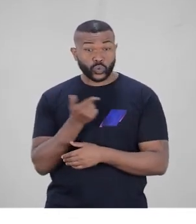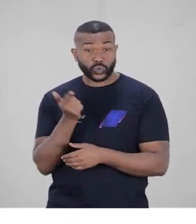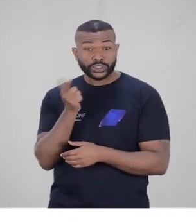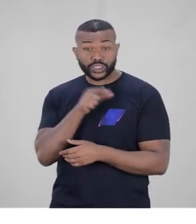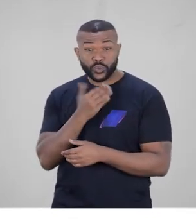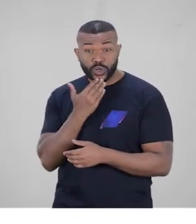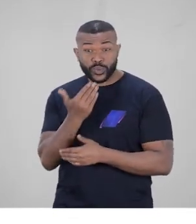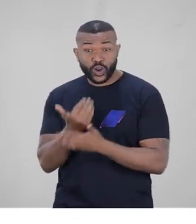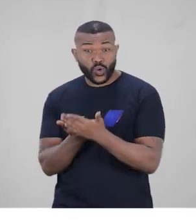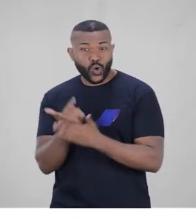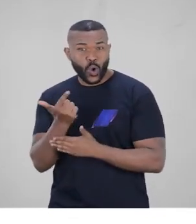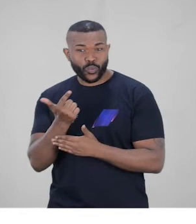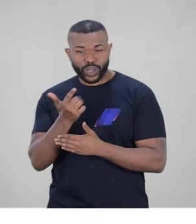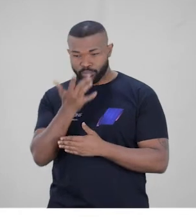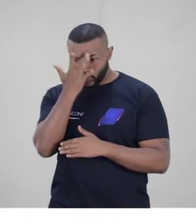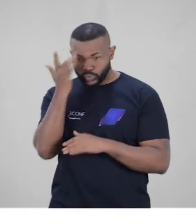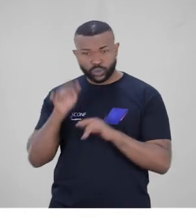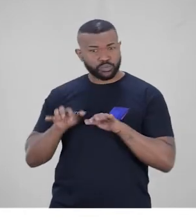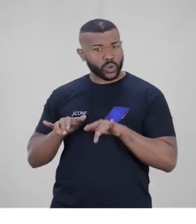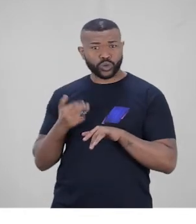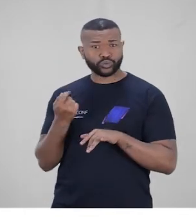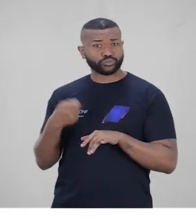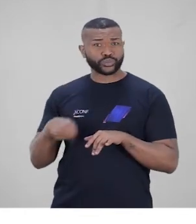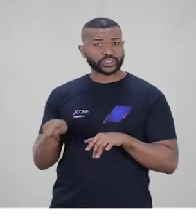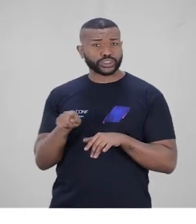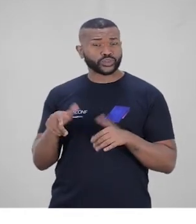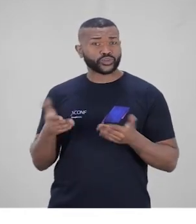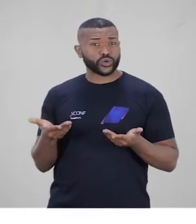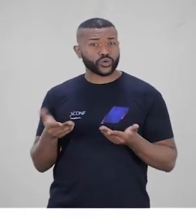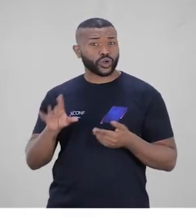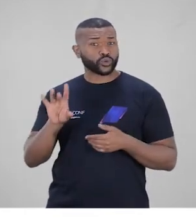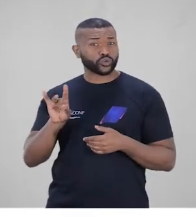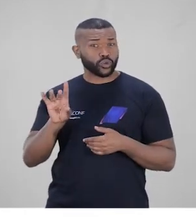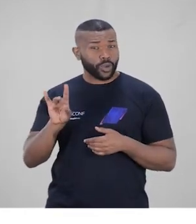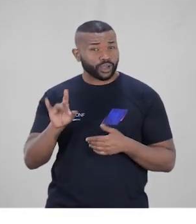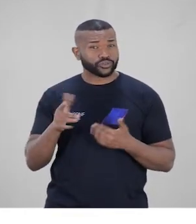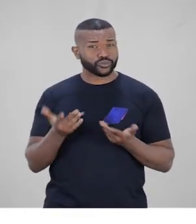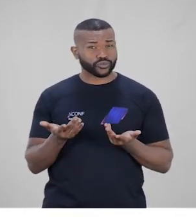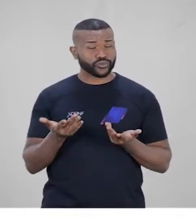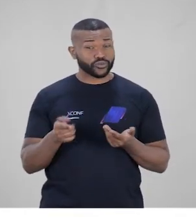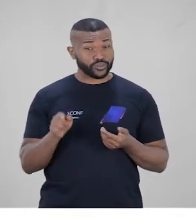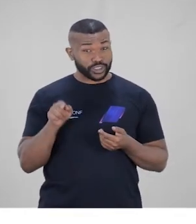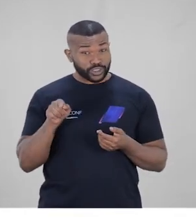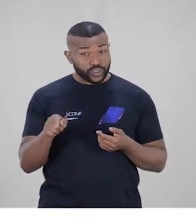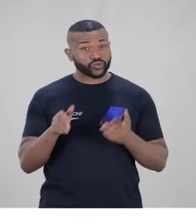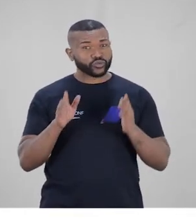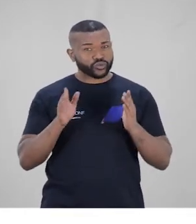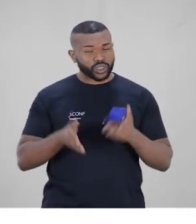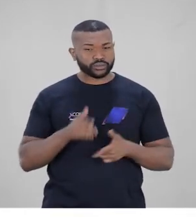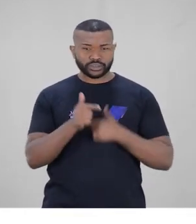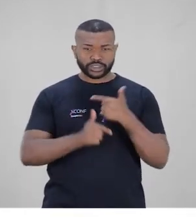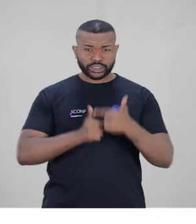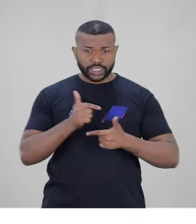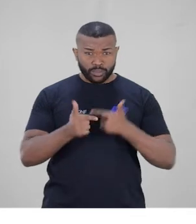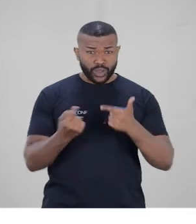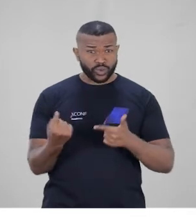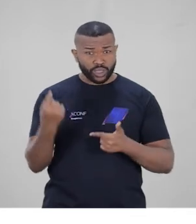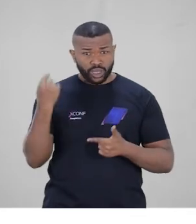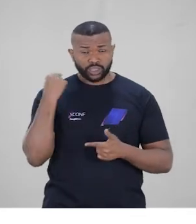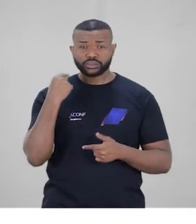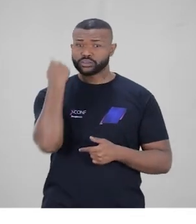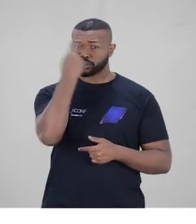primeira release sem intervenção manual. Então, isso foi um ganho imenso para a gente, porque é uma tarefa que